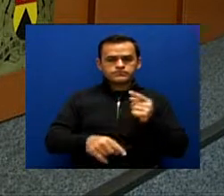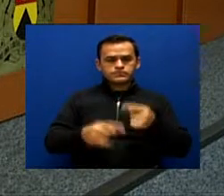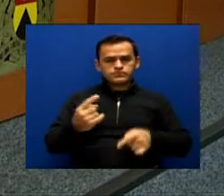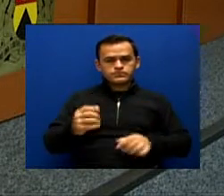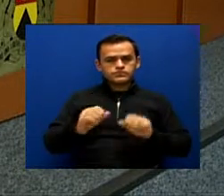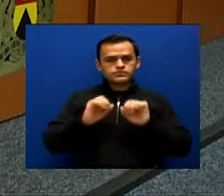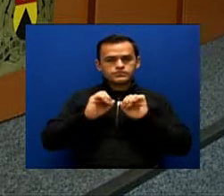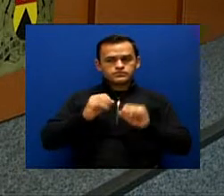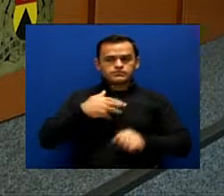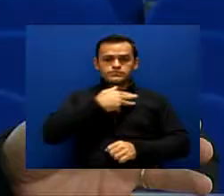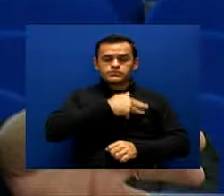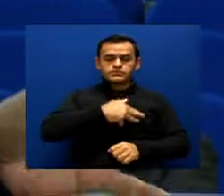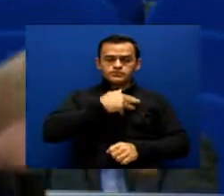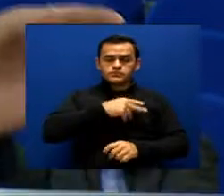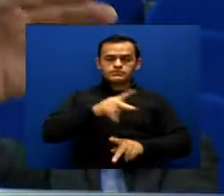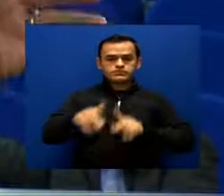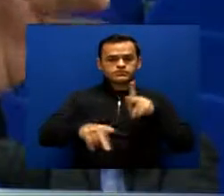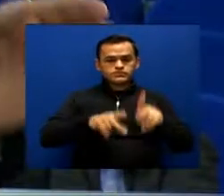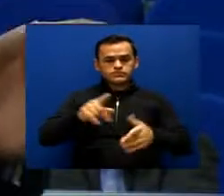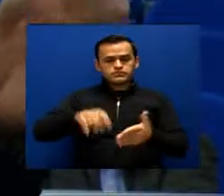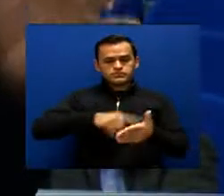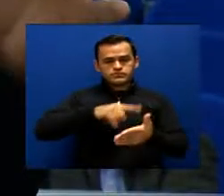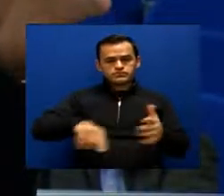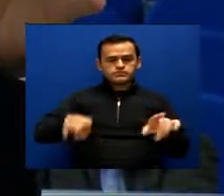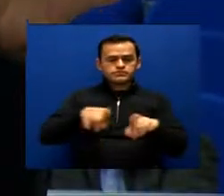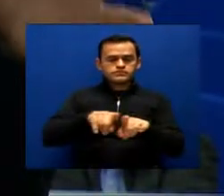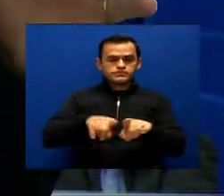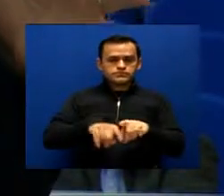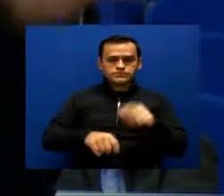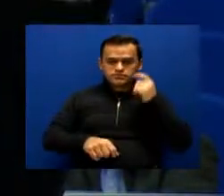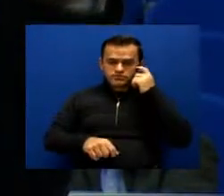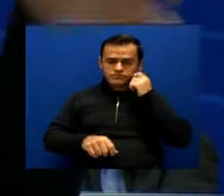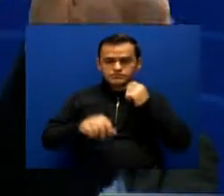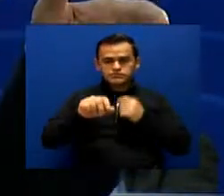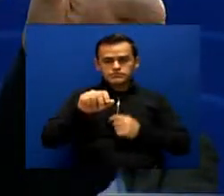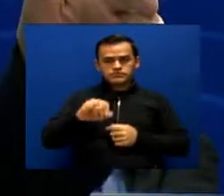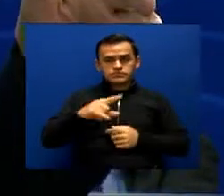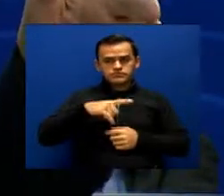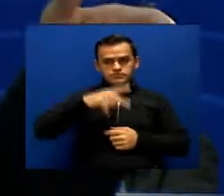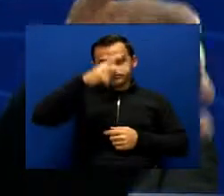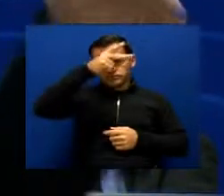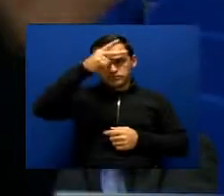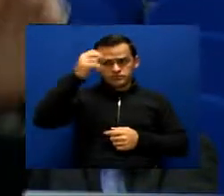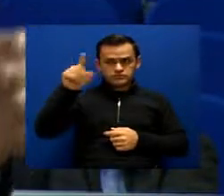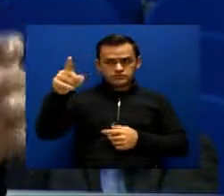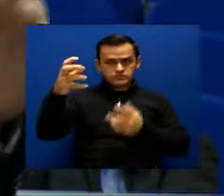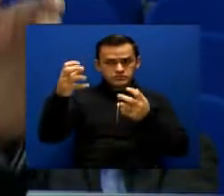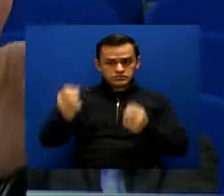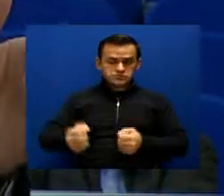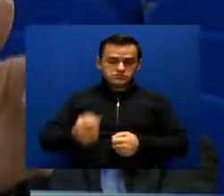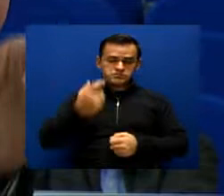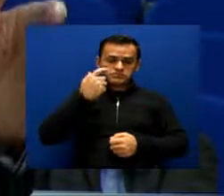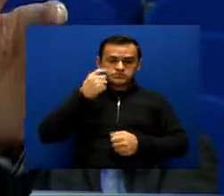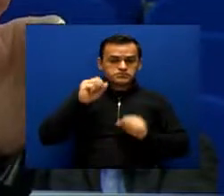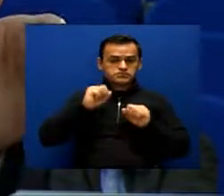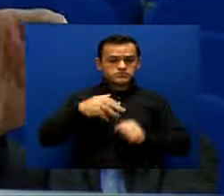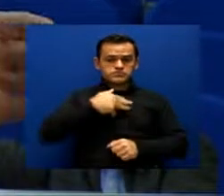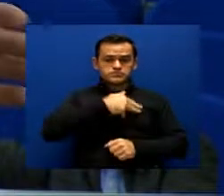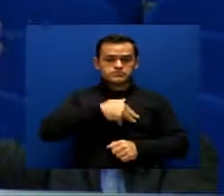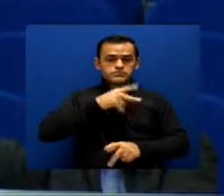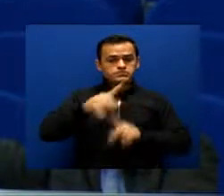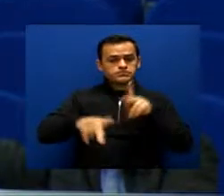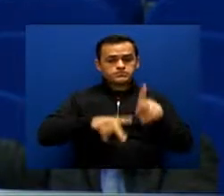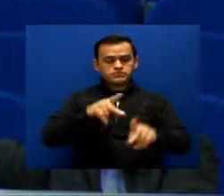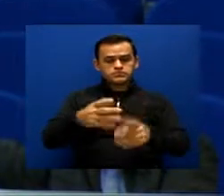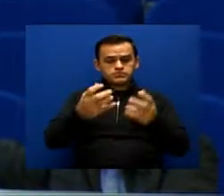ser contestado pelo Ministério Público também. Então, o fato de ter a concordância do Poder Executivo não exclui a possibilidade de uma